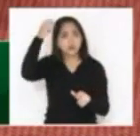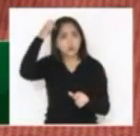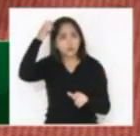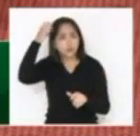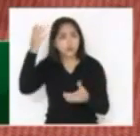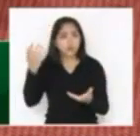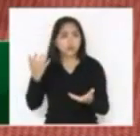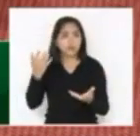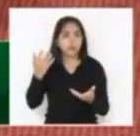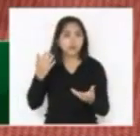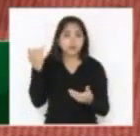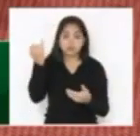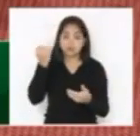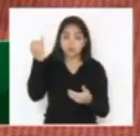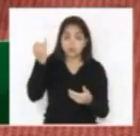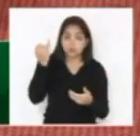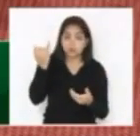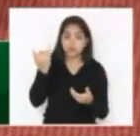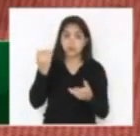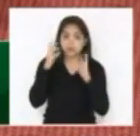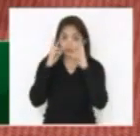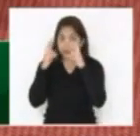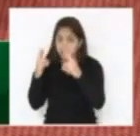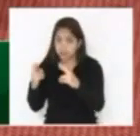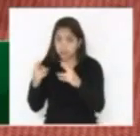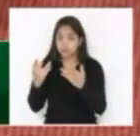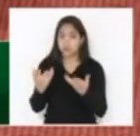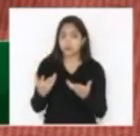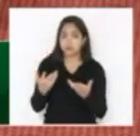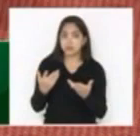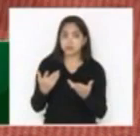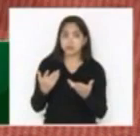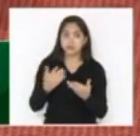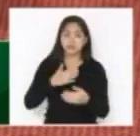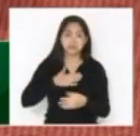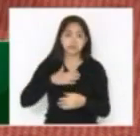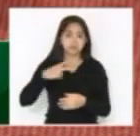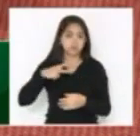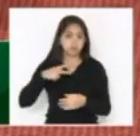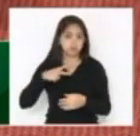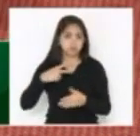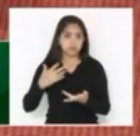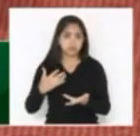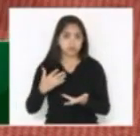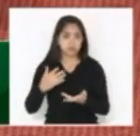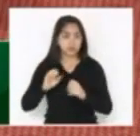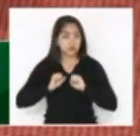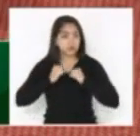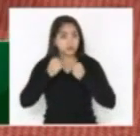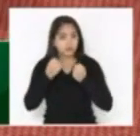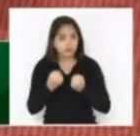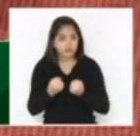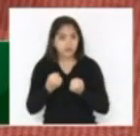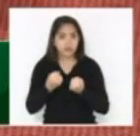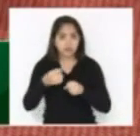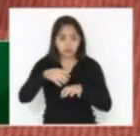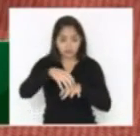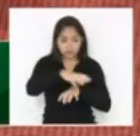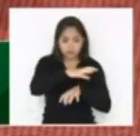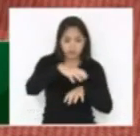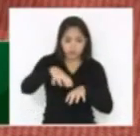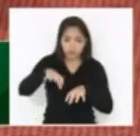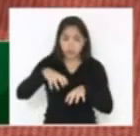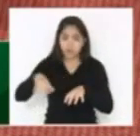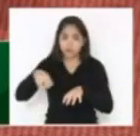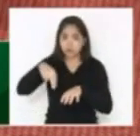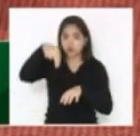lideranças importantes, muitas vezes respeitadas. Eu, particularmente, defendo que nós tenhamos a descentralização norte,